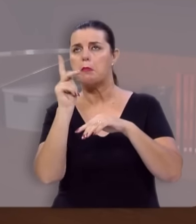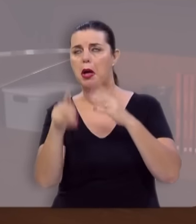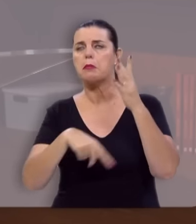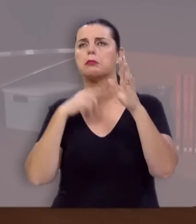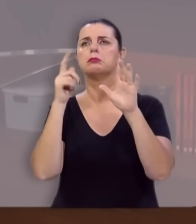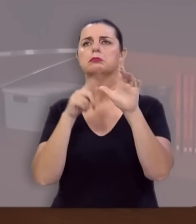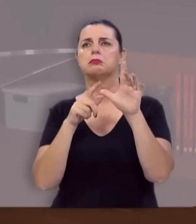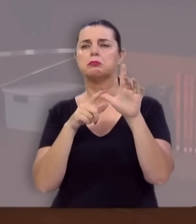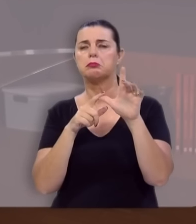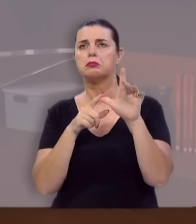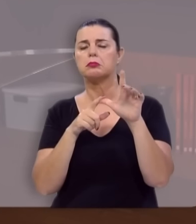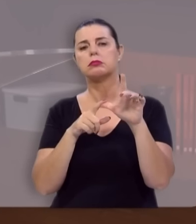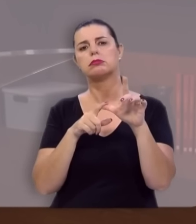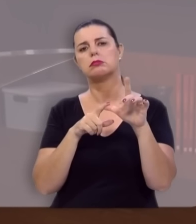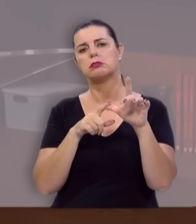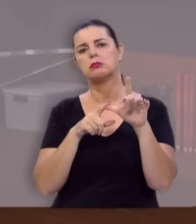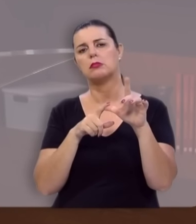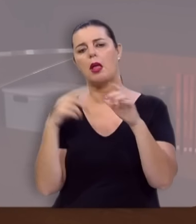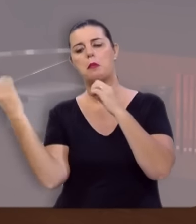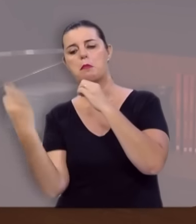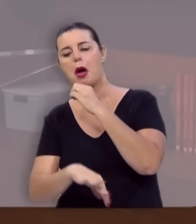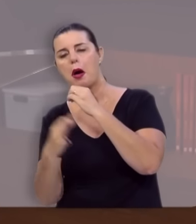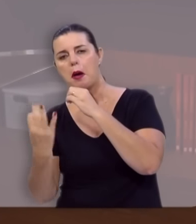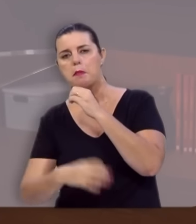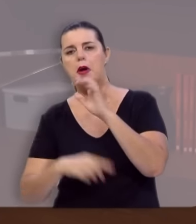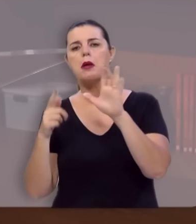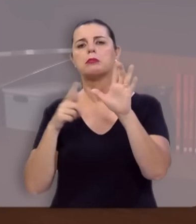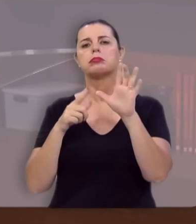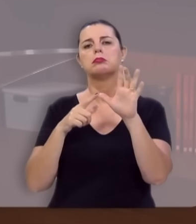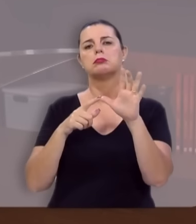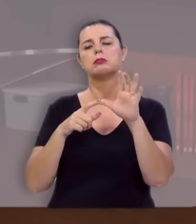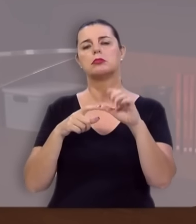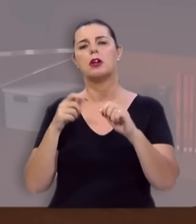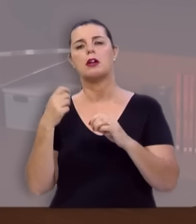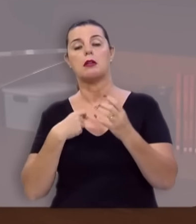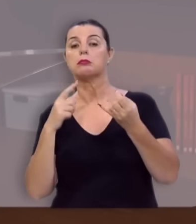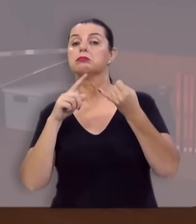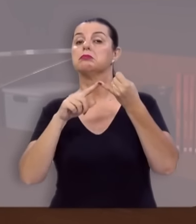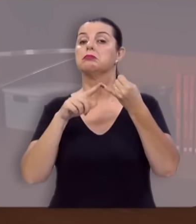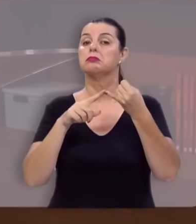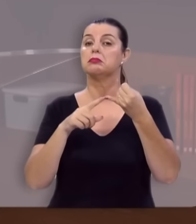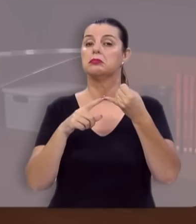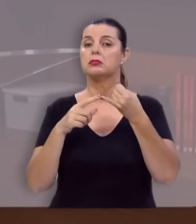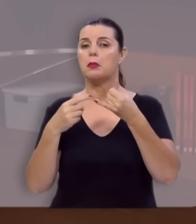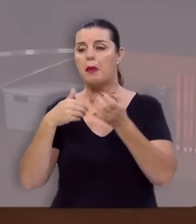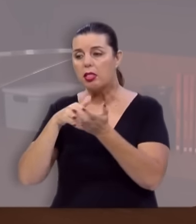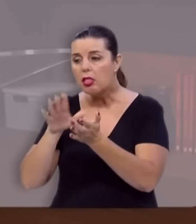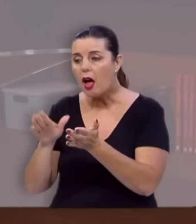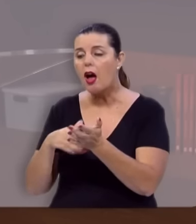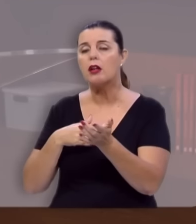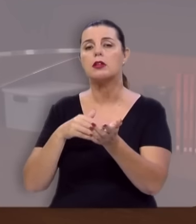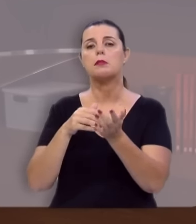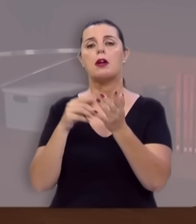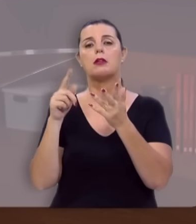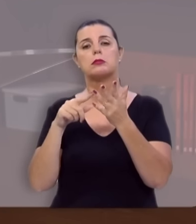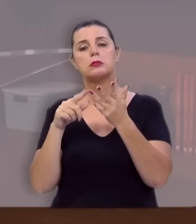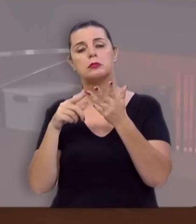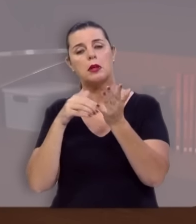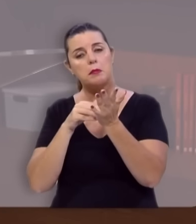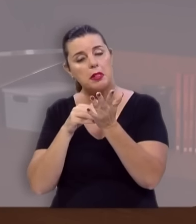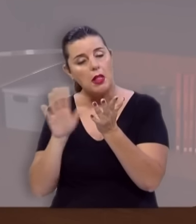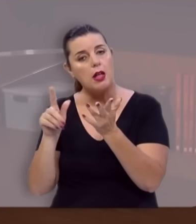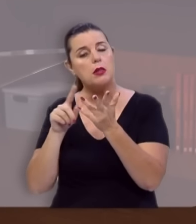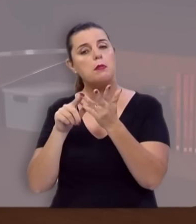Listra, eu fui açoitado em Filipos, eu fui escorraçado de Tessalônica, eu fui enxotado de